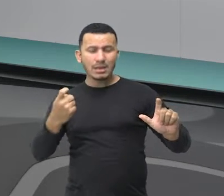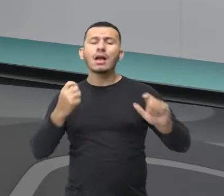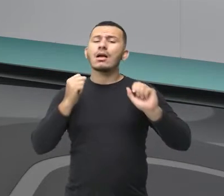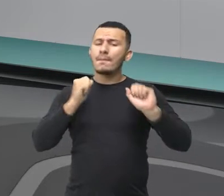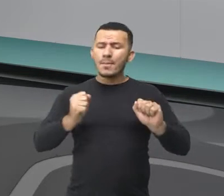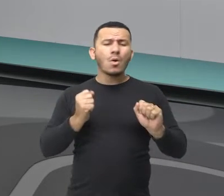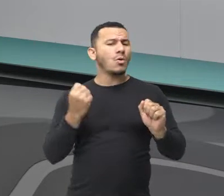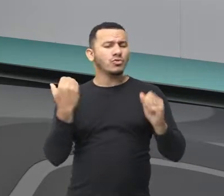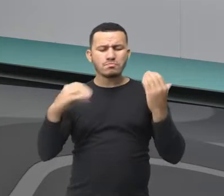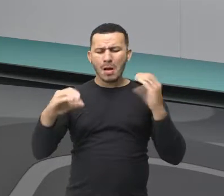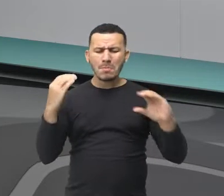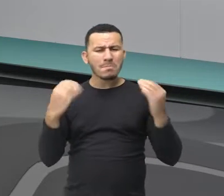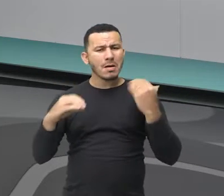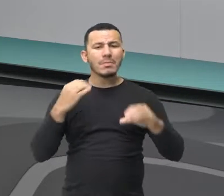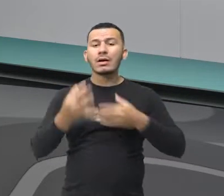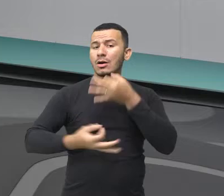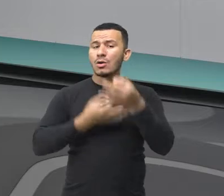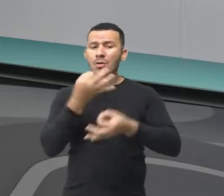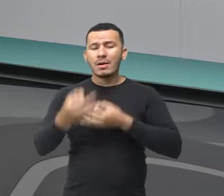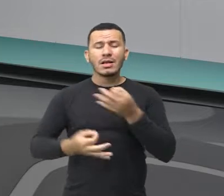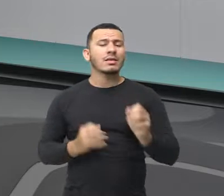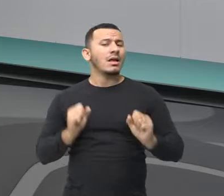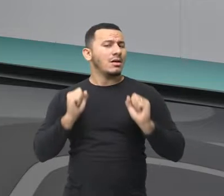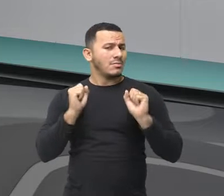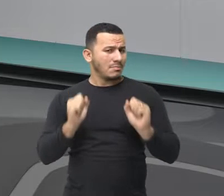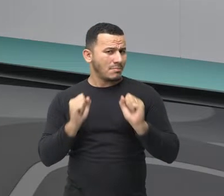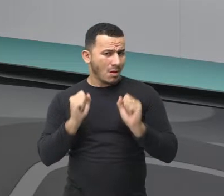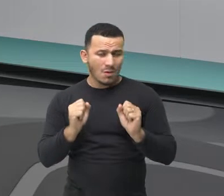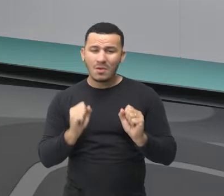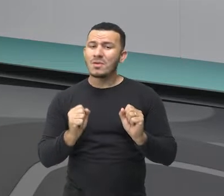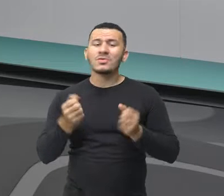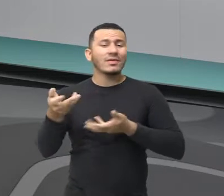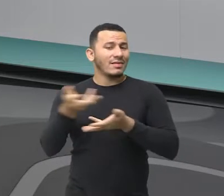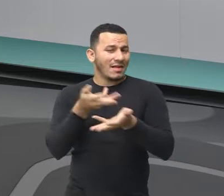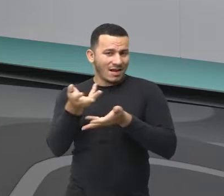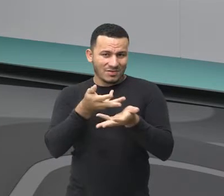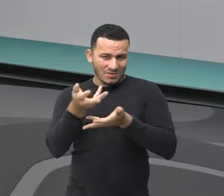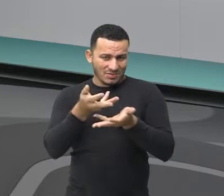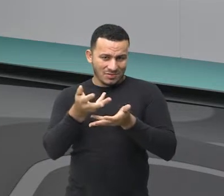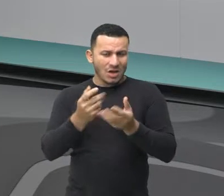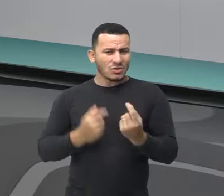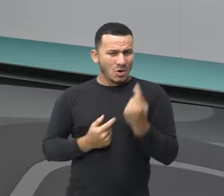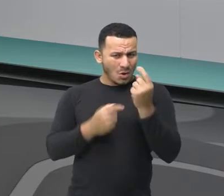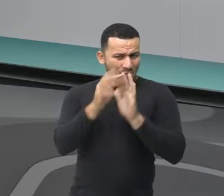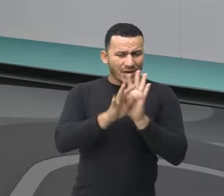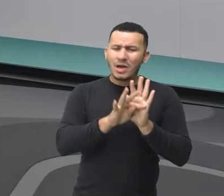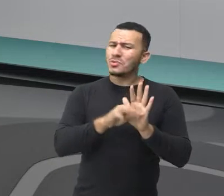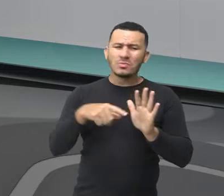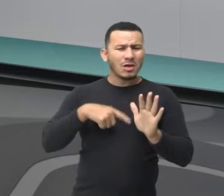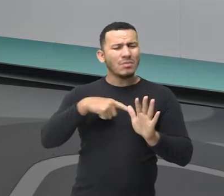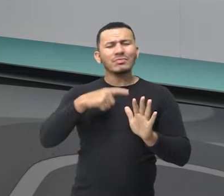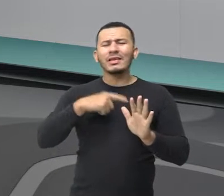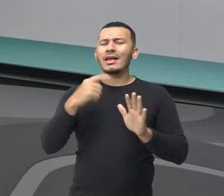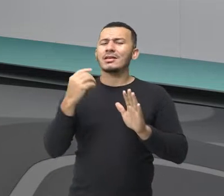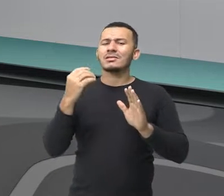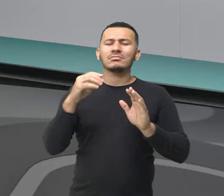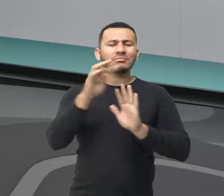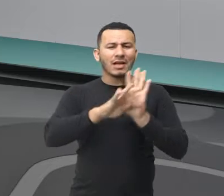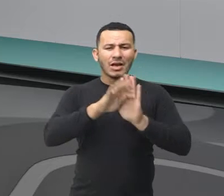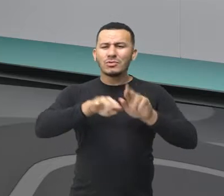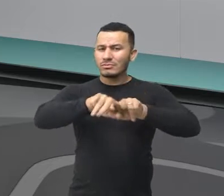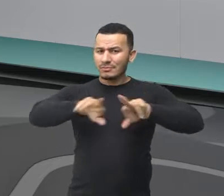podem interagir com esse texto aqui, e não apenas com esse, com todos os outros que